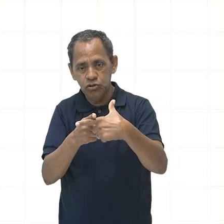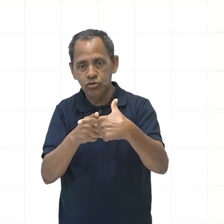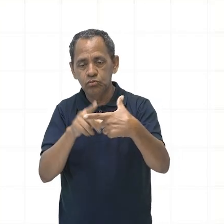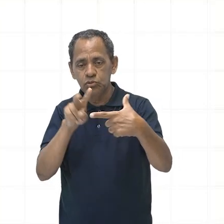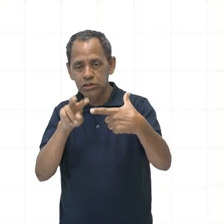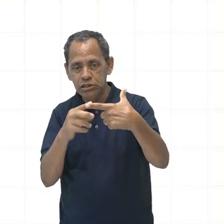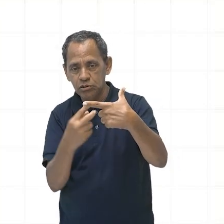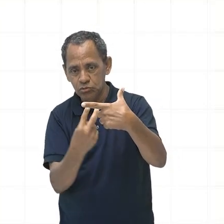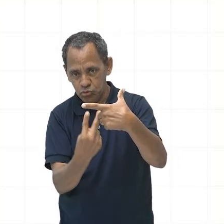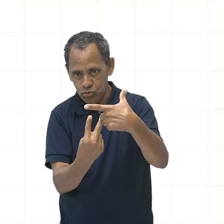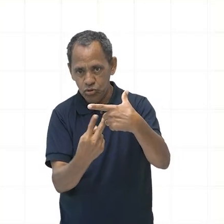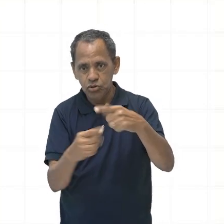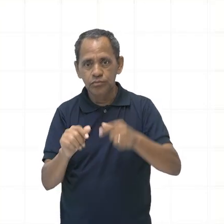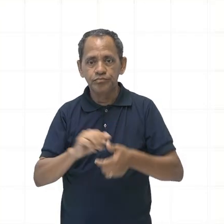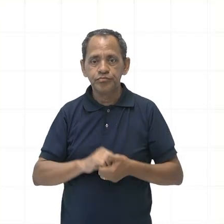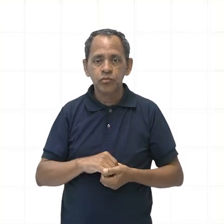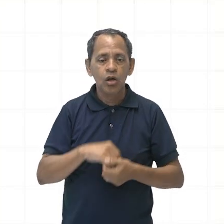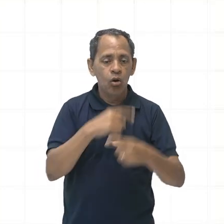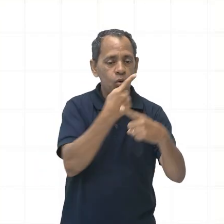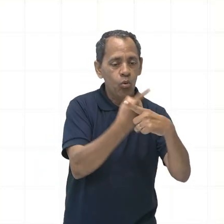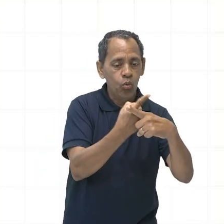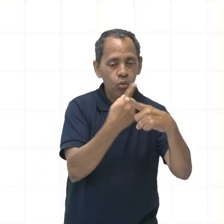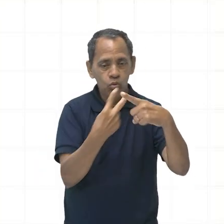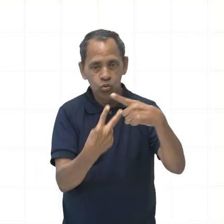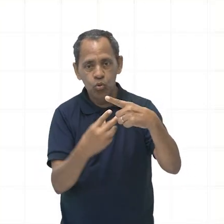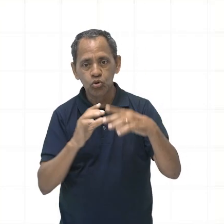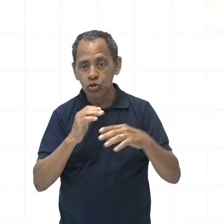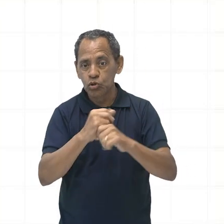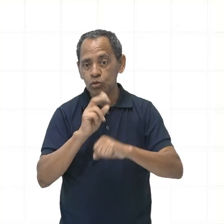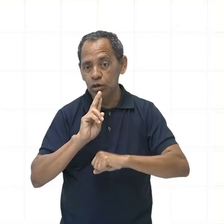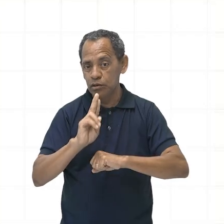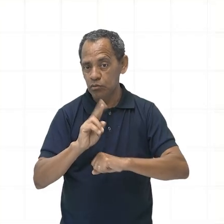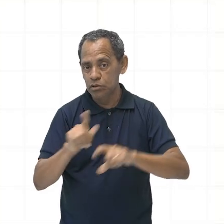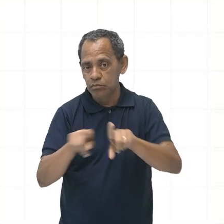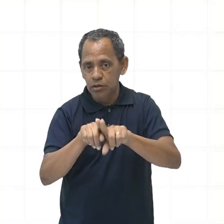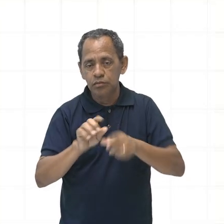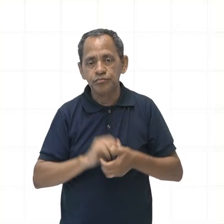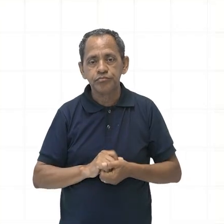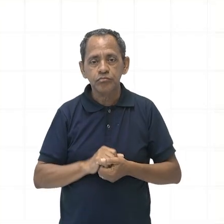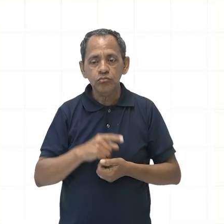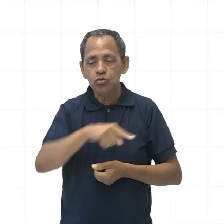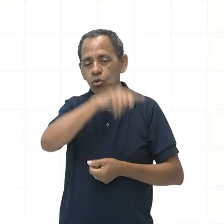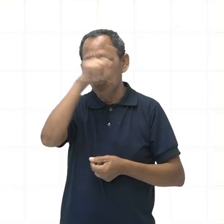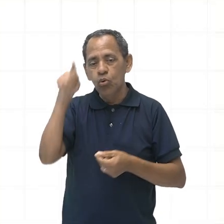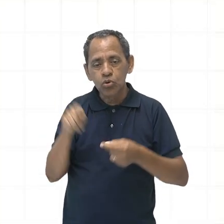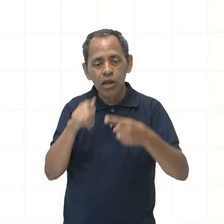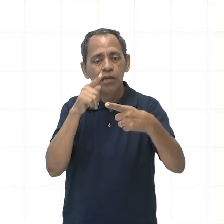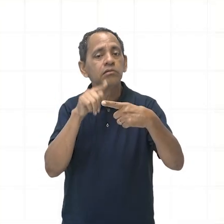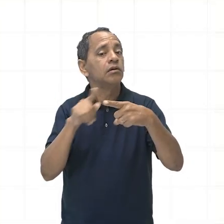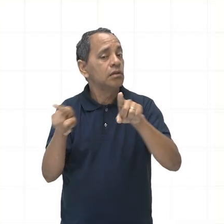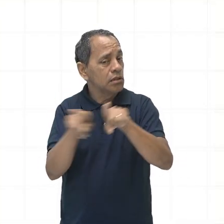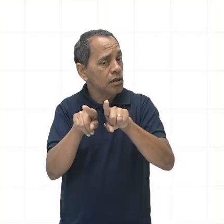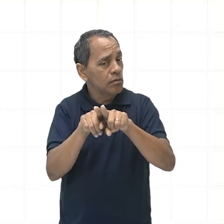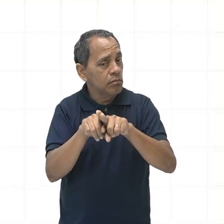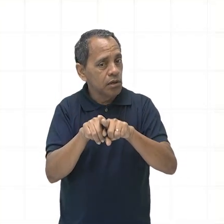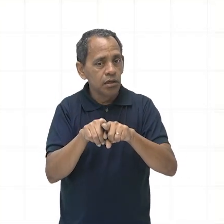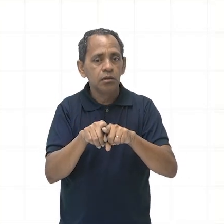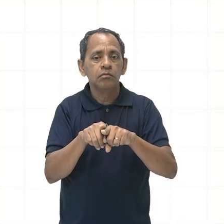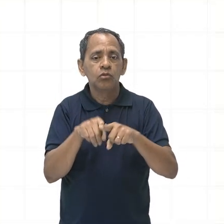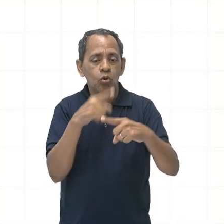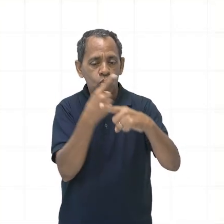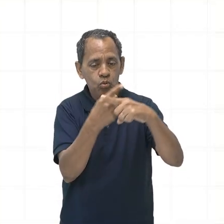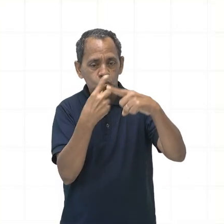Na segunda fração, 4 sobre 8, se eu fizer essa divisão, essa simplificação, também vai dar 1